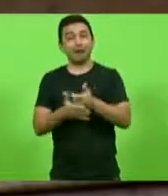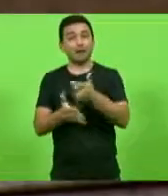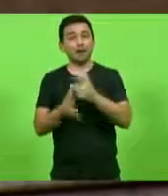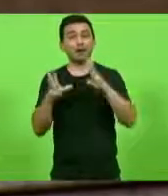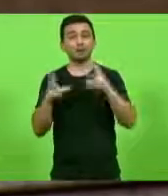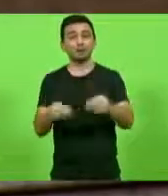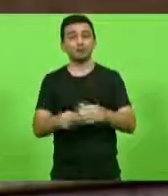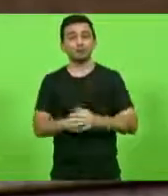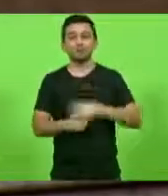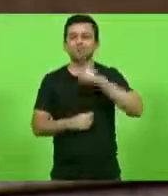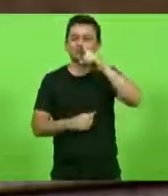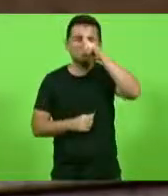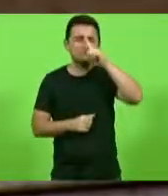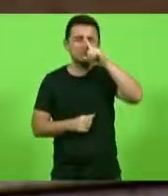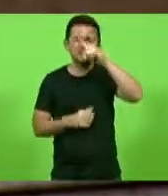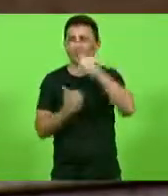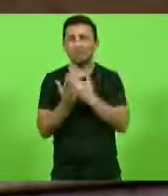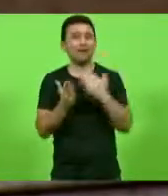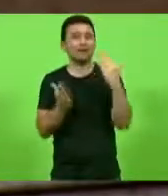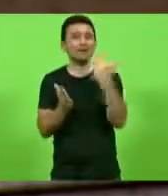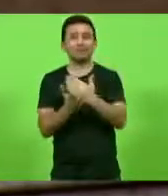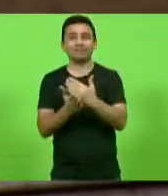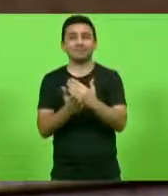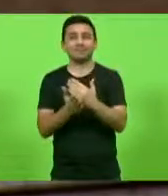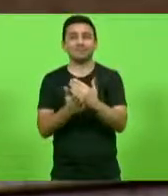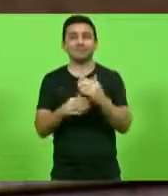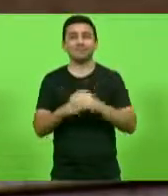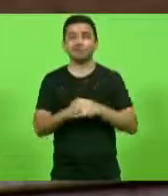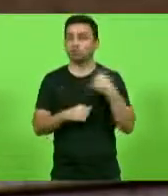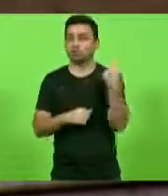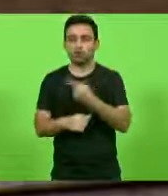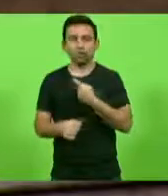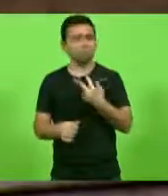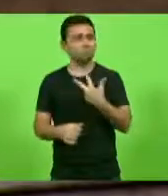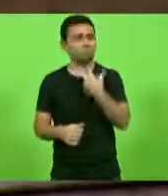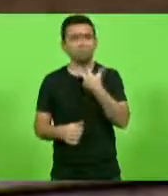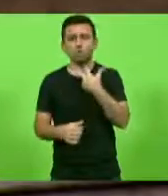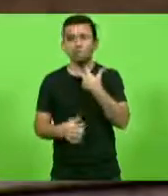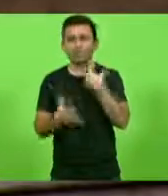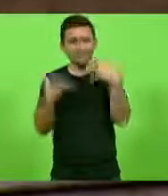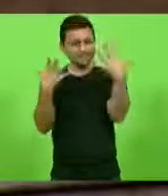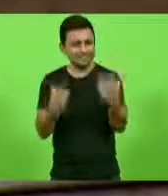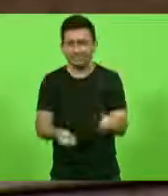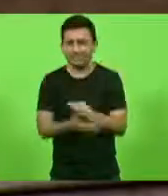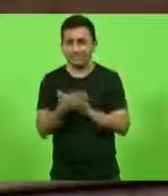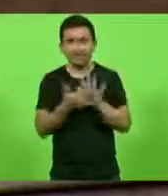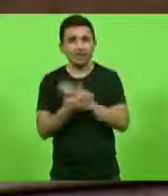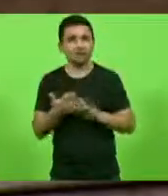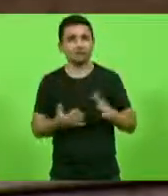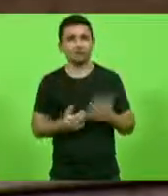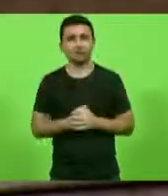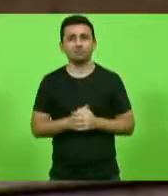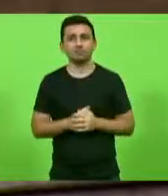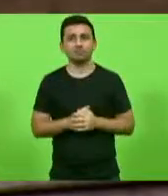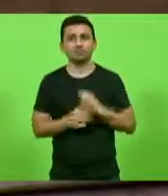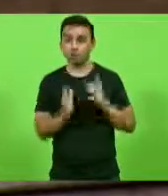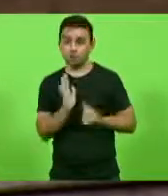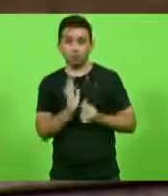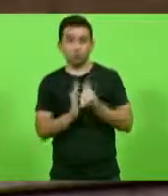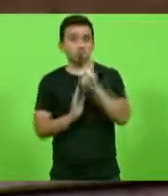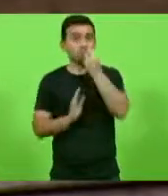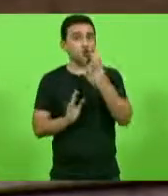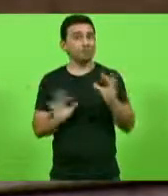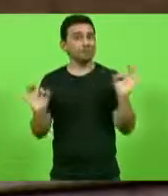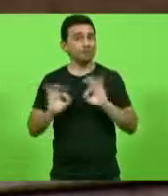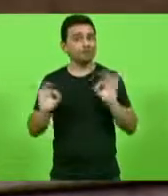perigosíssimo. Isso é perigosíssimo. Nós não podemos aceitar isso. Nós não estamos bem tampouco orçamentariamente, e agora